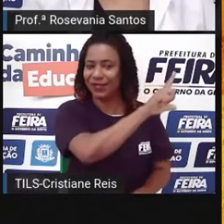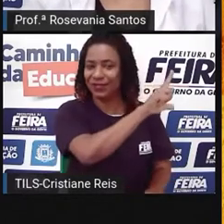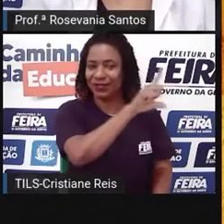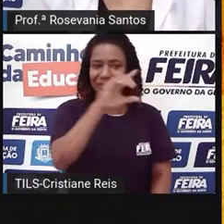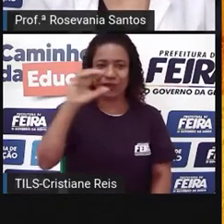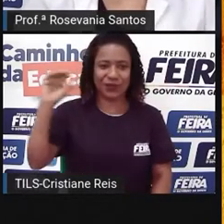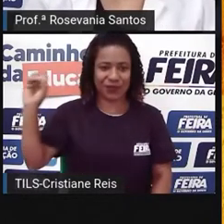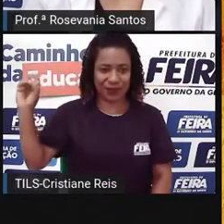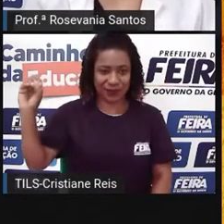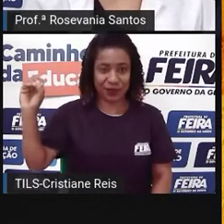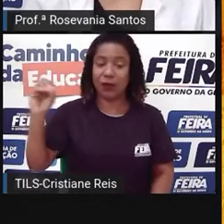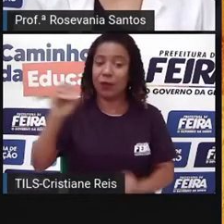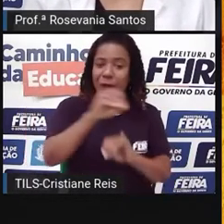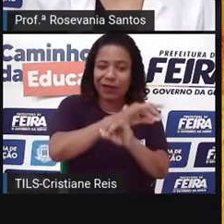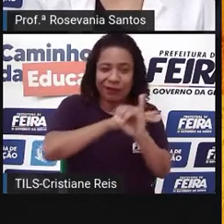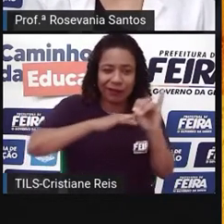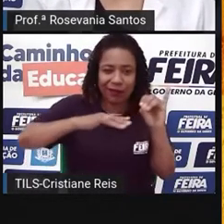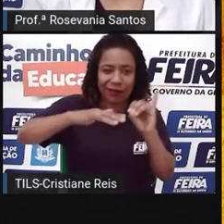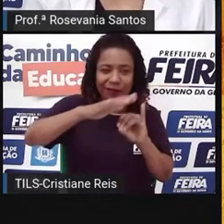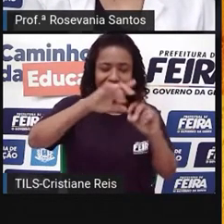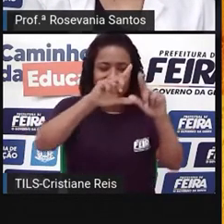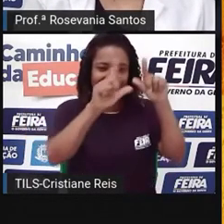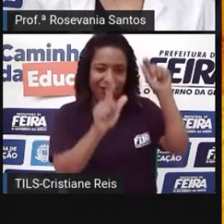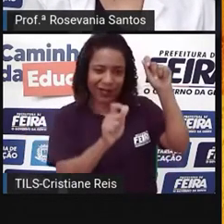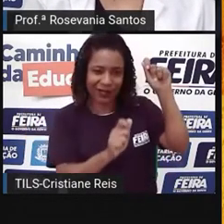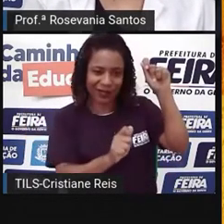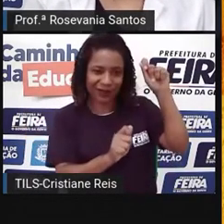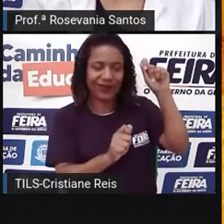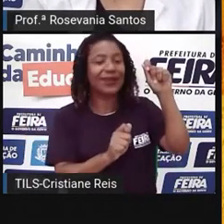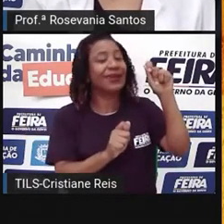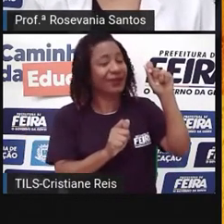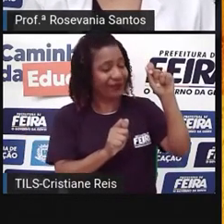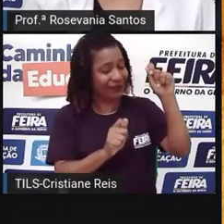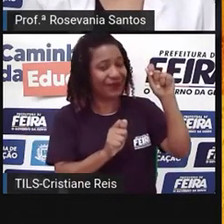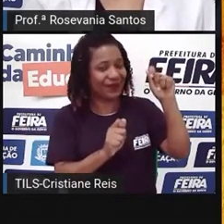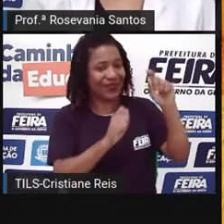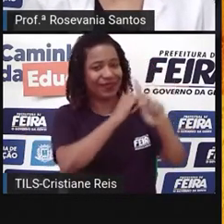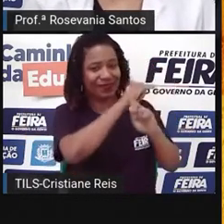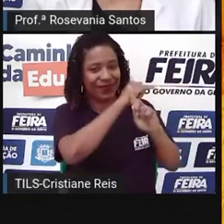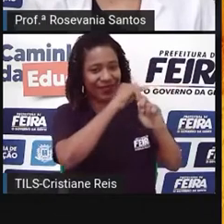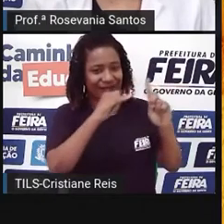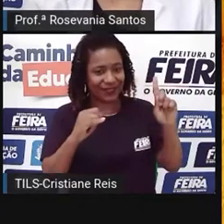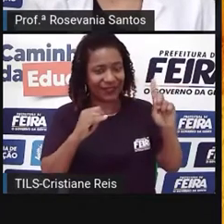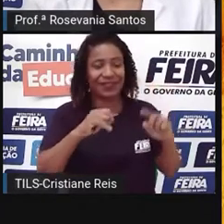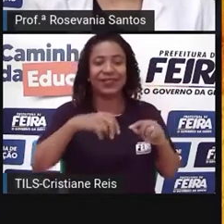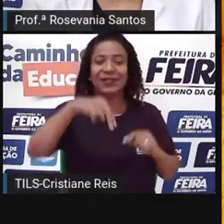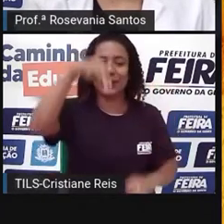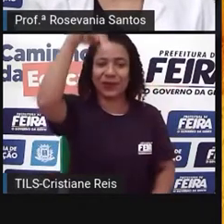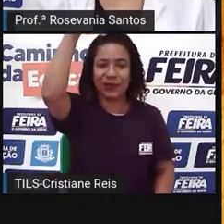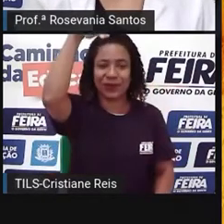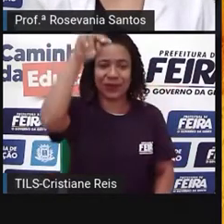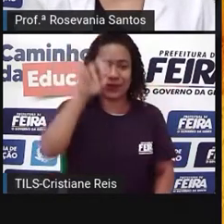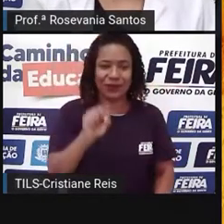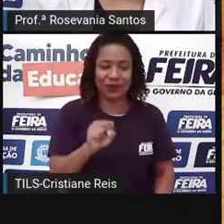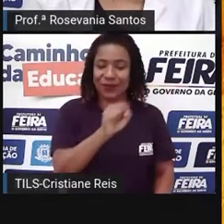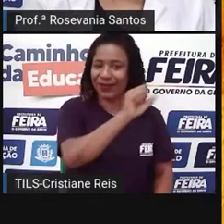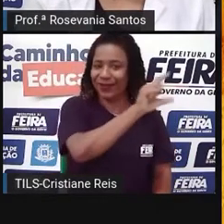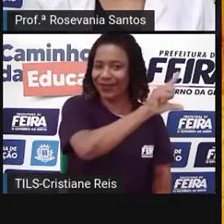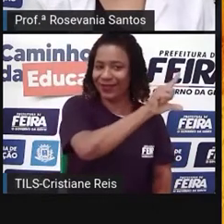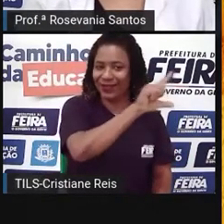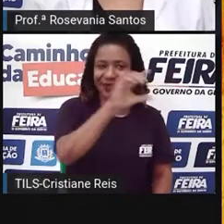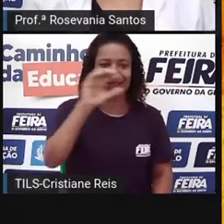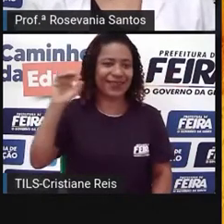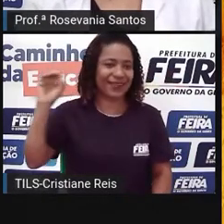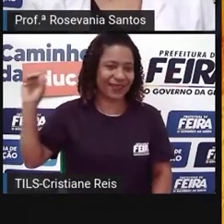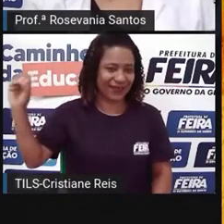algumas ilhazinhas que a gente tem. Então, de qualquer forma, eu tenho a África no ocidente, a África no oriente, a África no